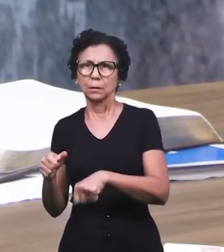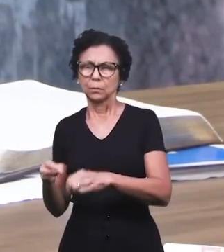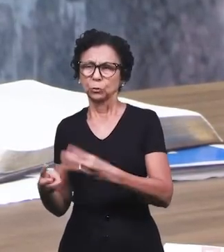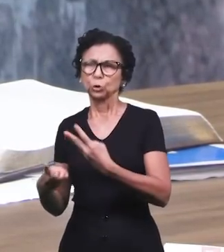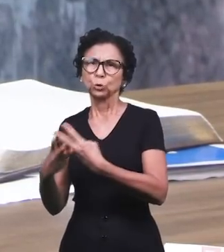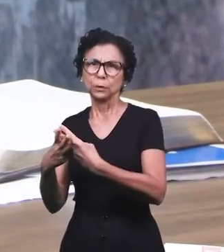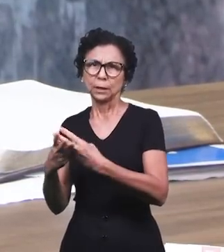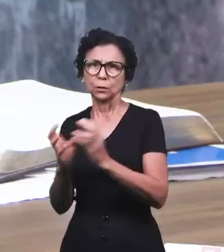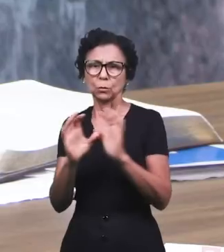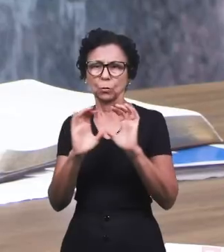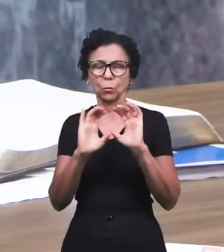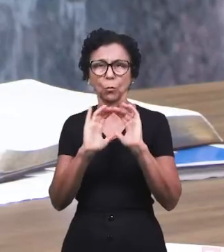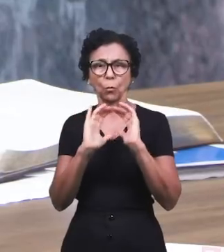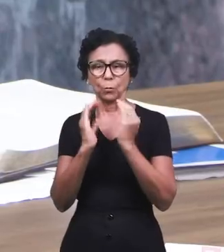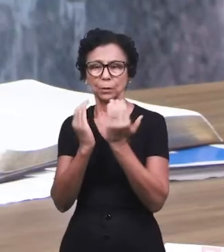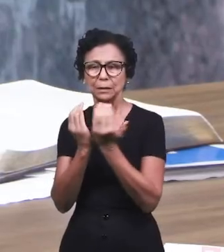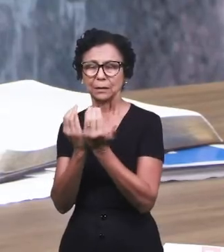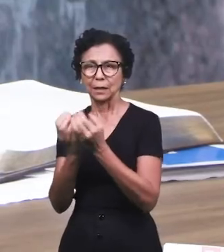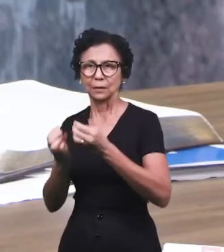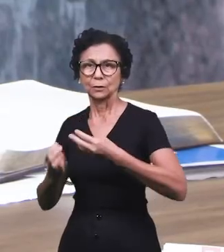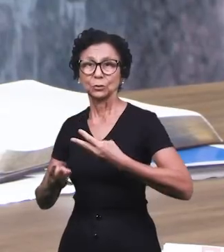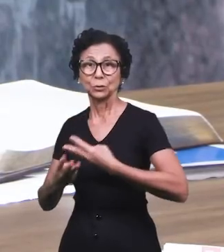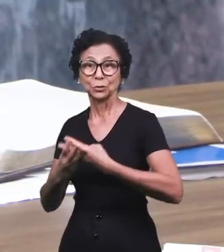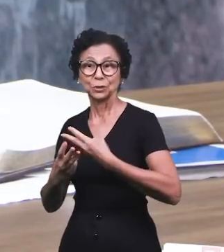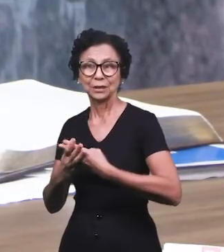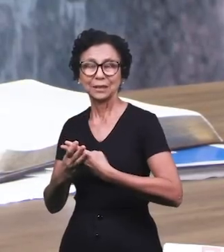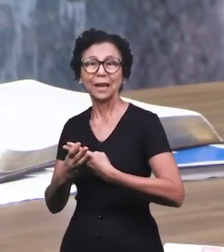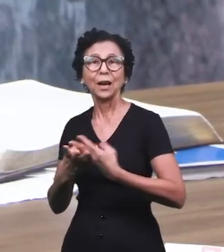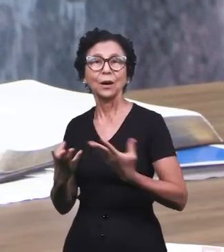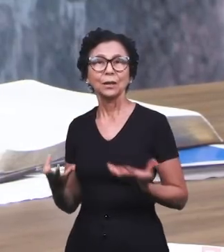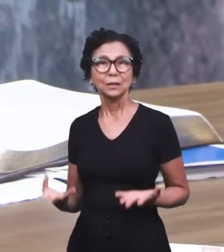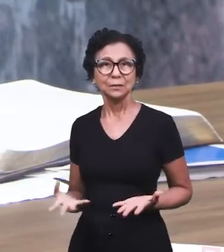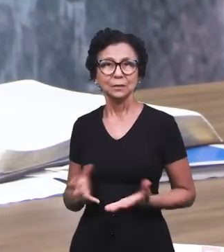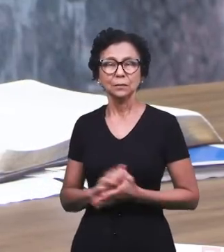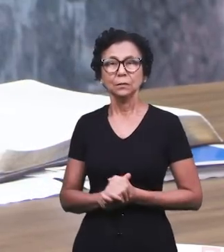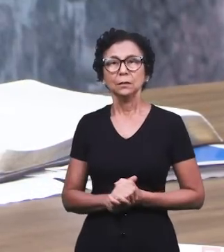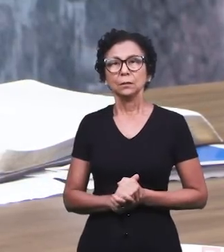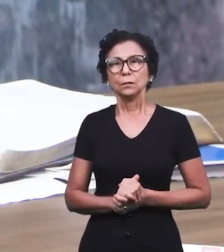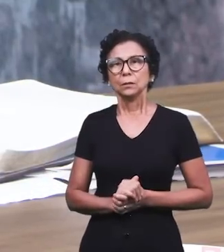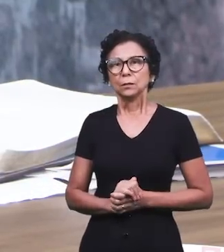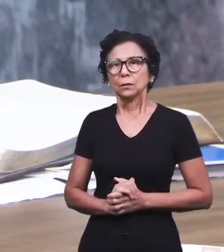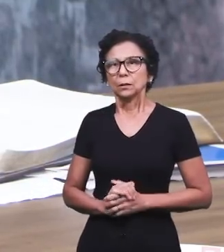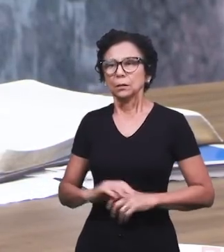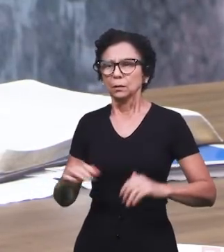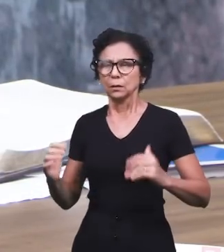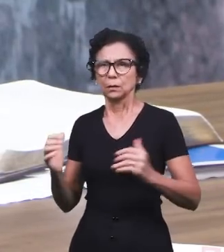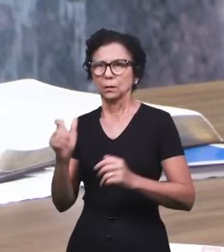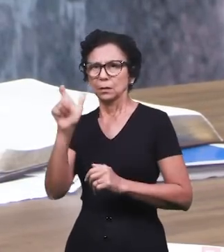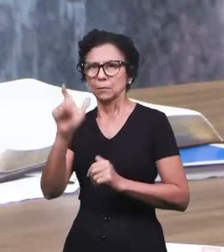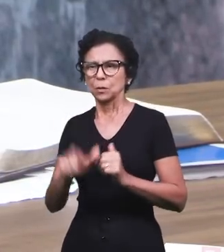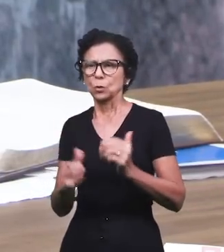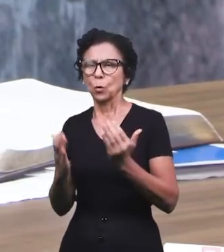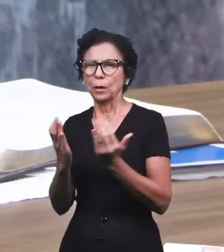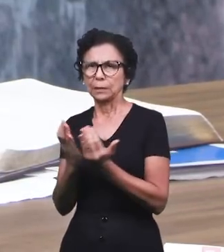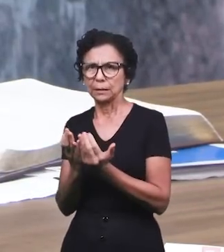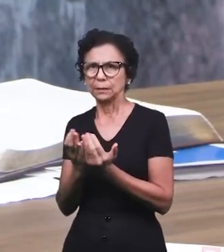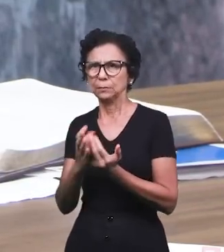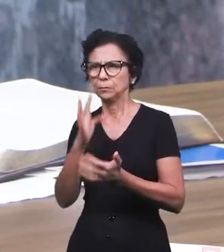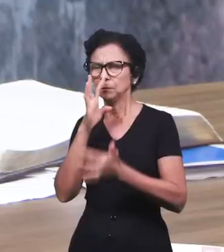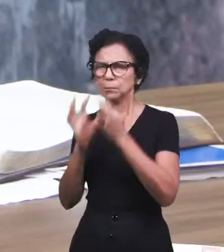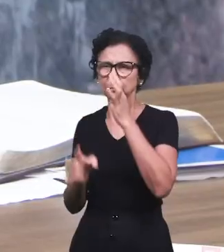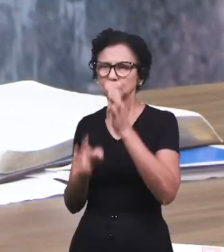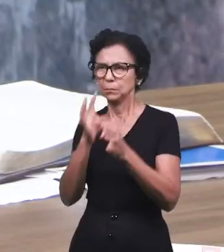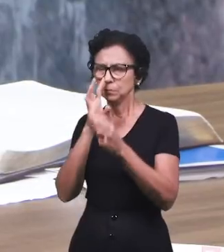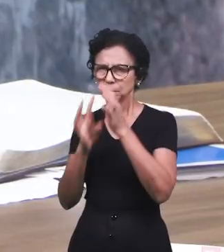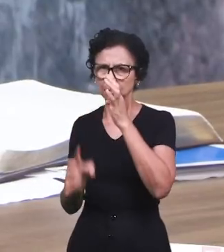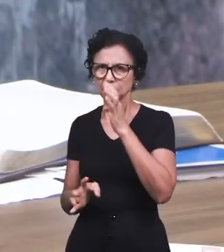comunidades judaicas que incitavam as autoridades romanas acusando os cristãos de estarem causando tumulto, de estarem desobedecendo às